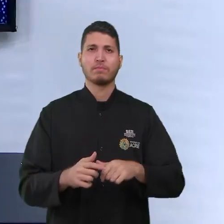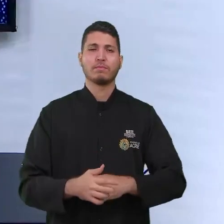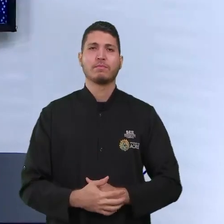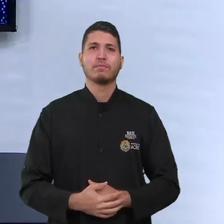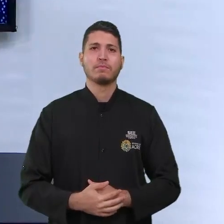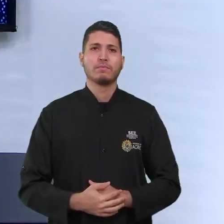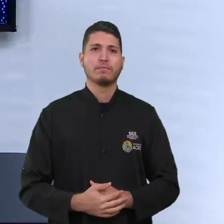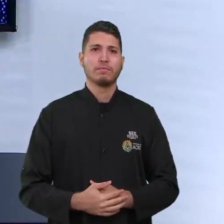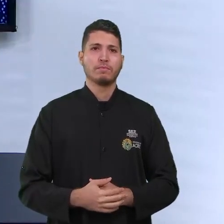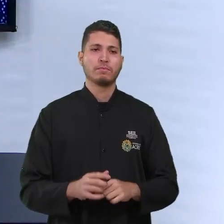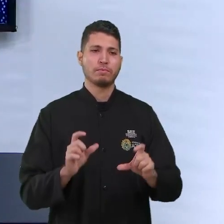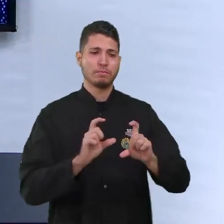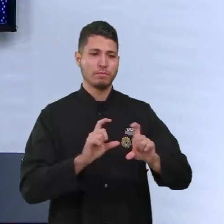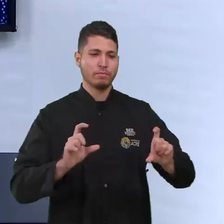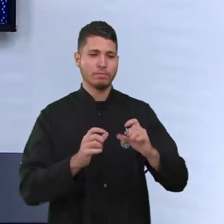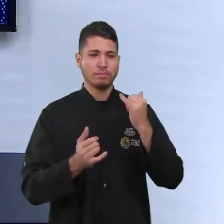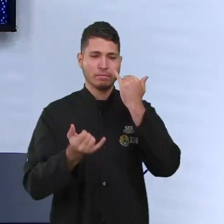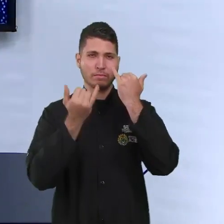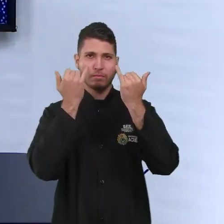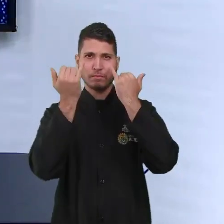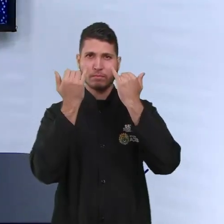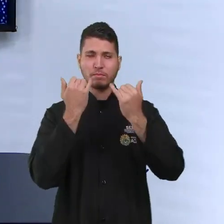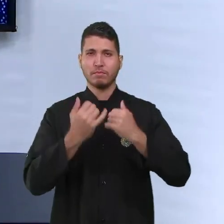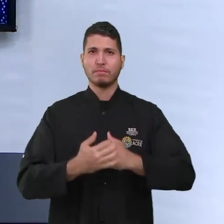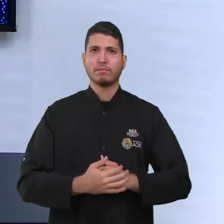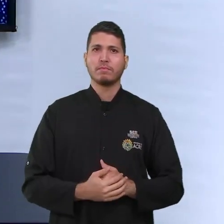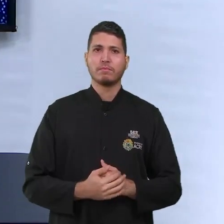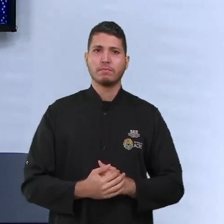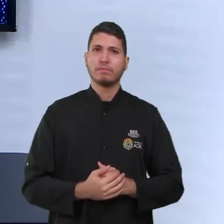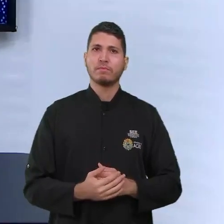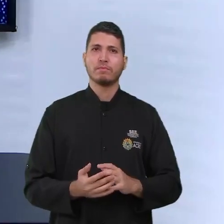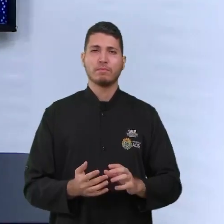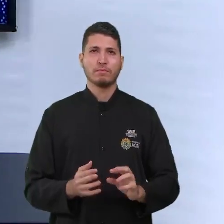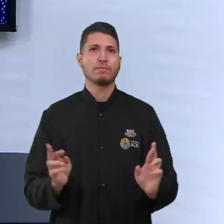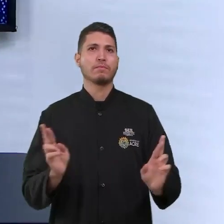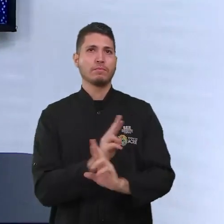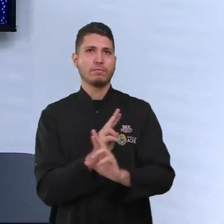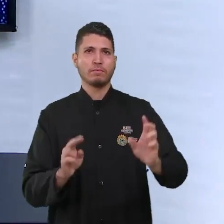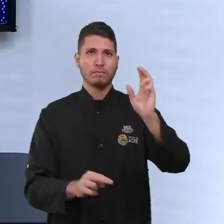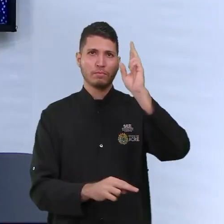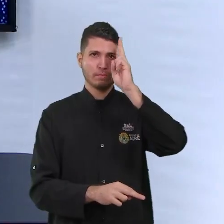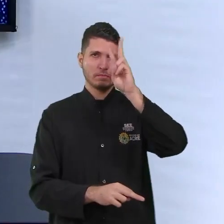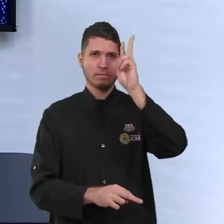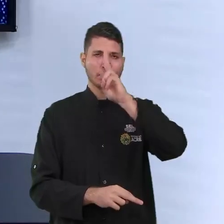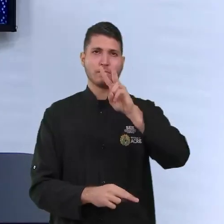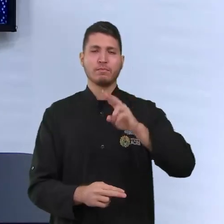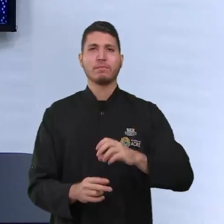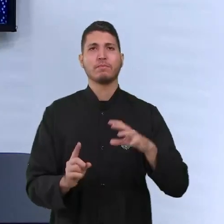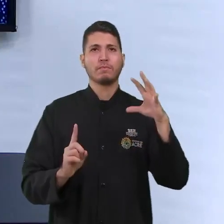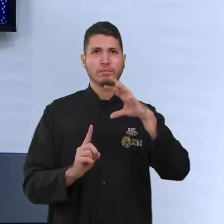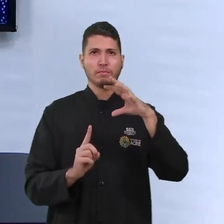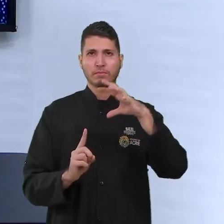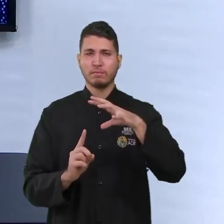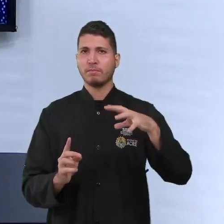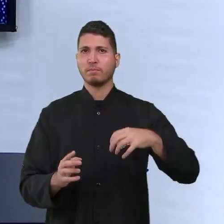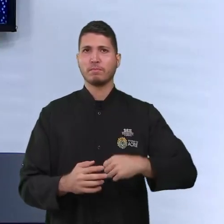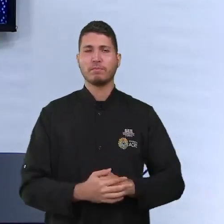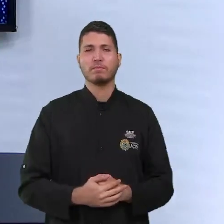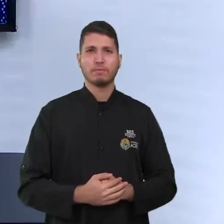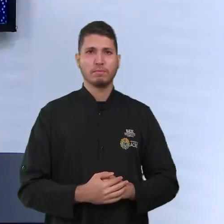como o texto informa, aqui nós temos questões históricas que acabaram aí influenciando